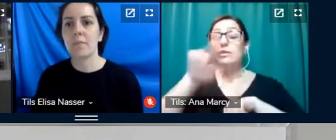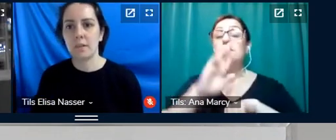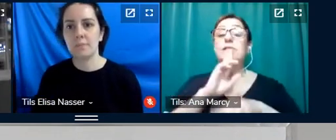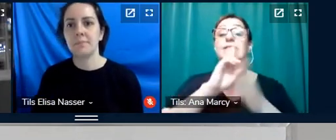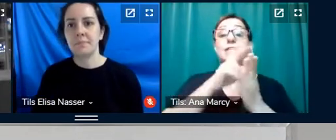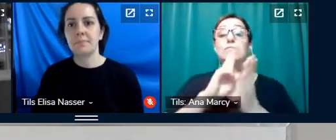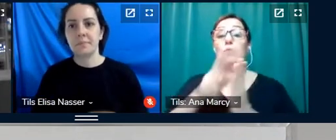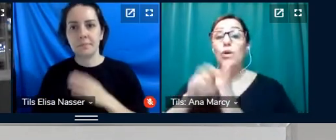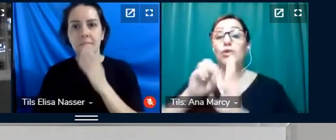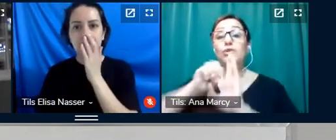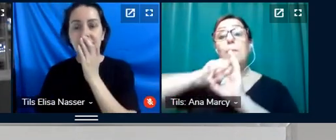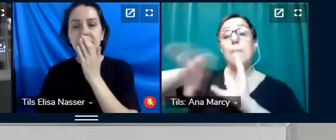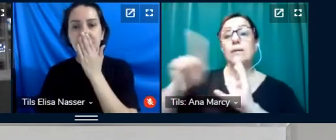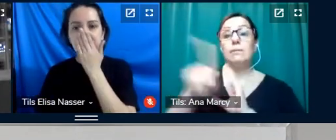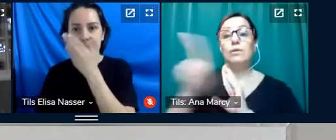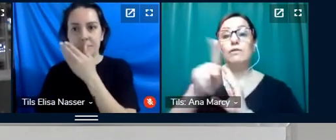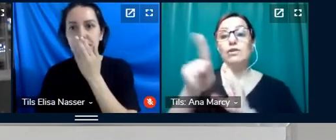vocês.